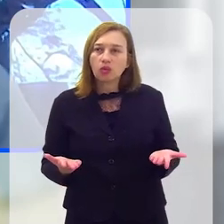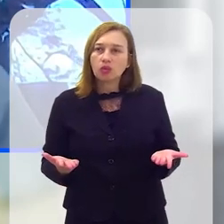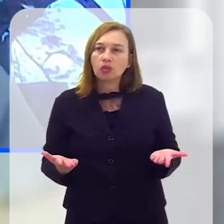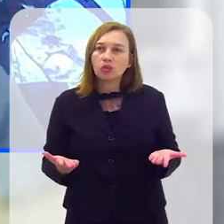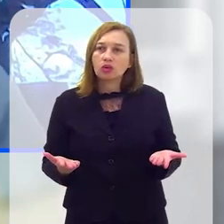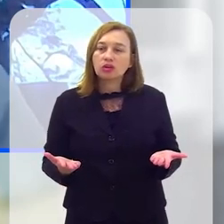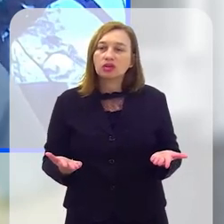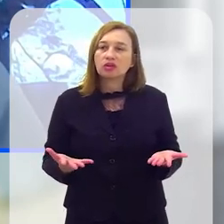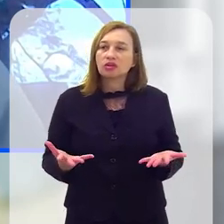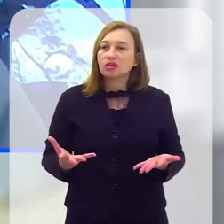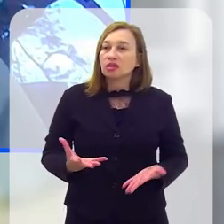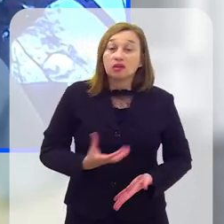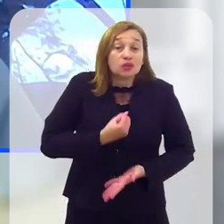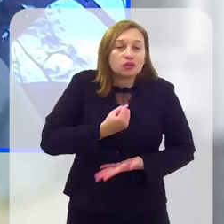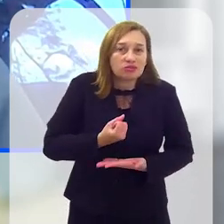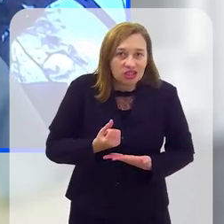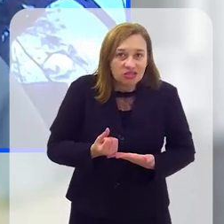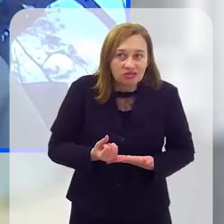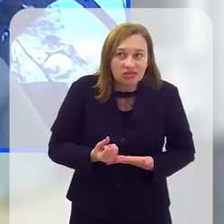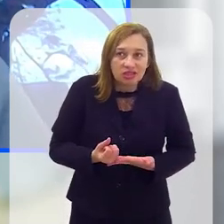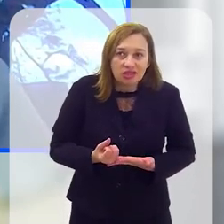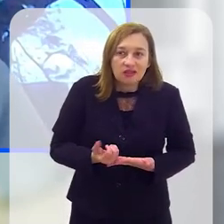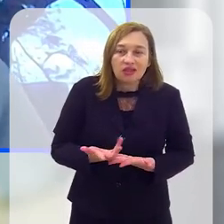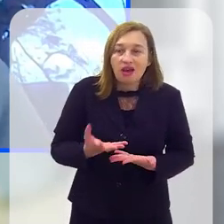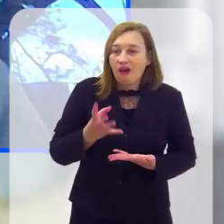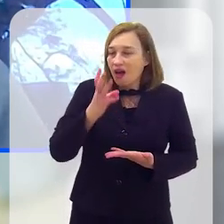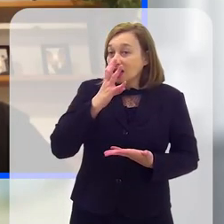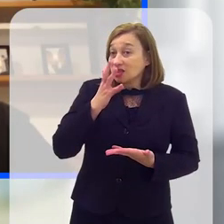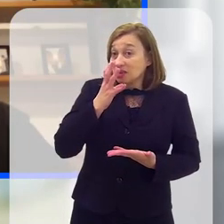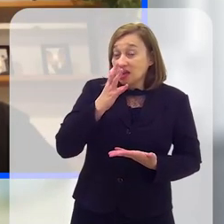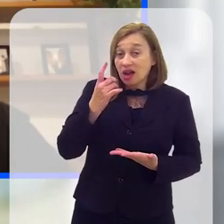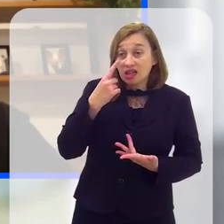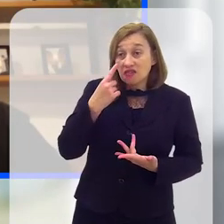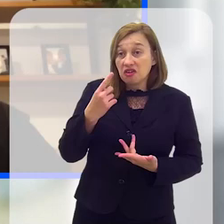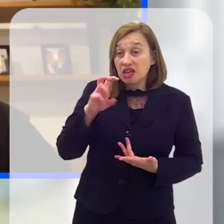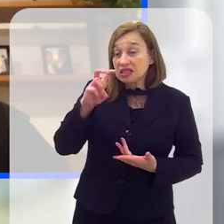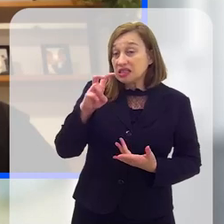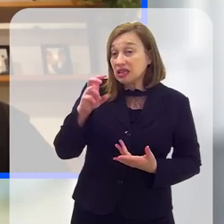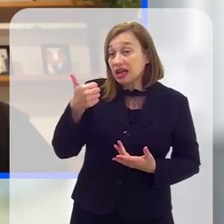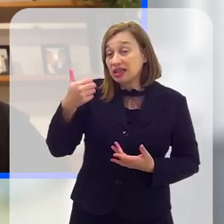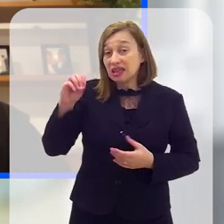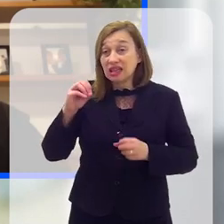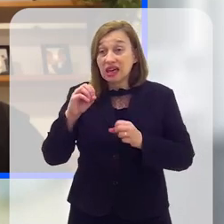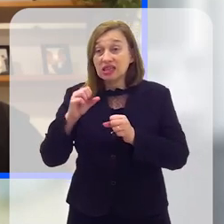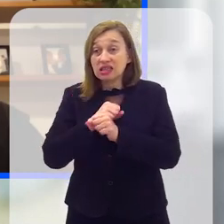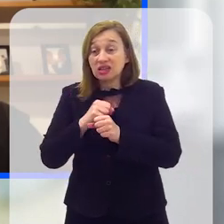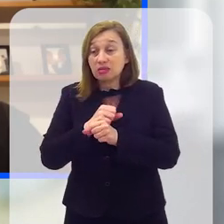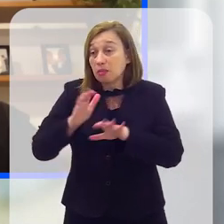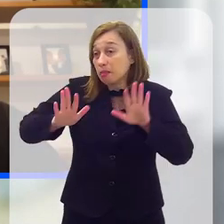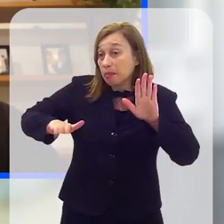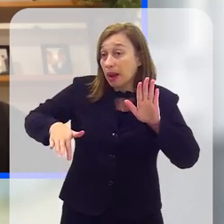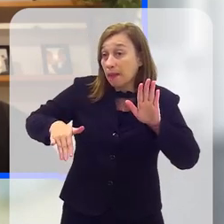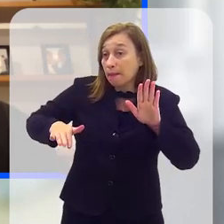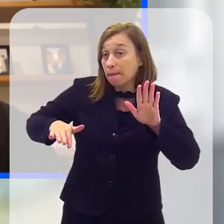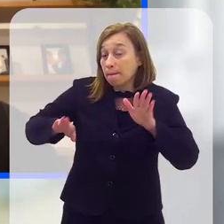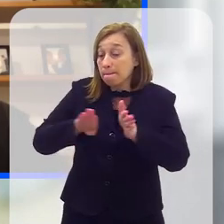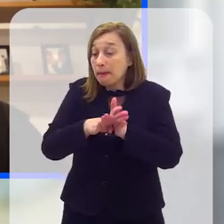Então, é surpreendente e se esperava que fosse levar de 5 a 10 anos para a praia se